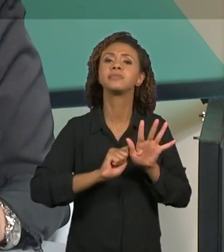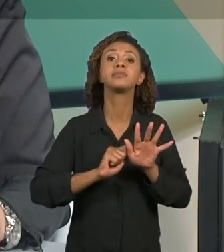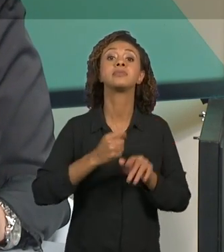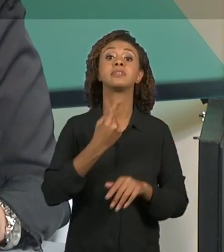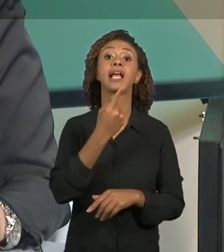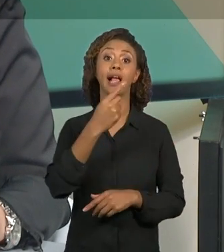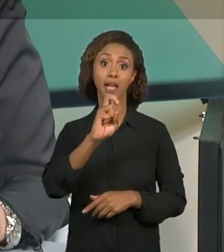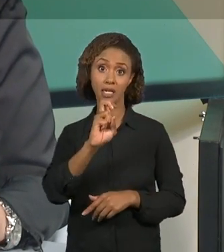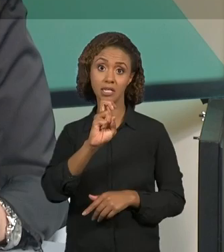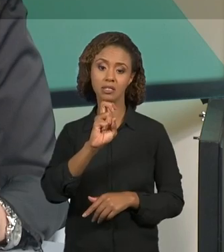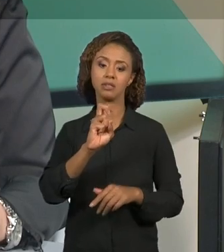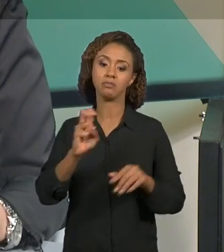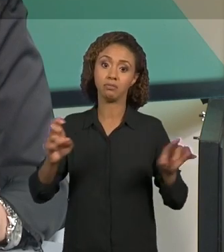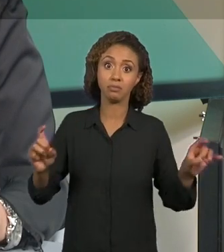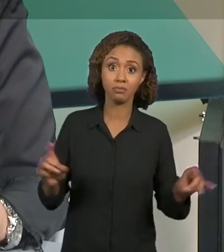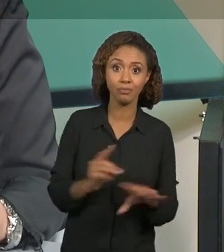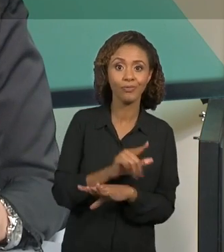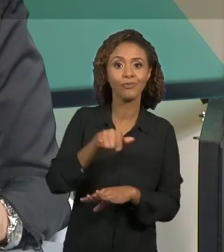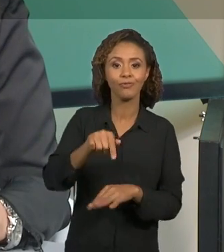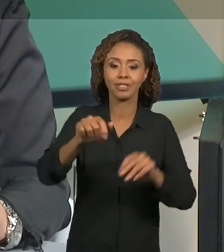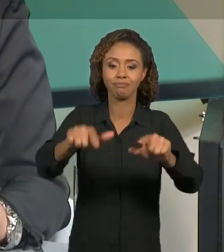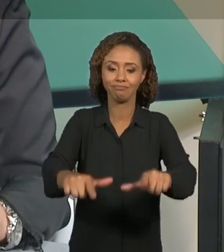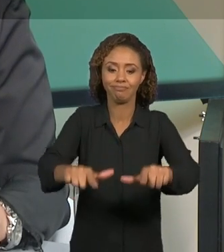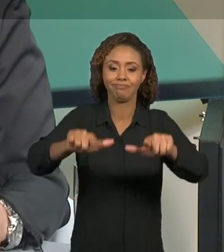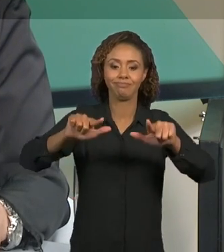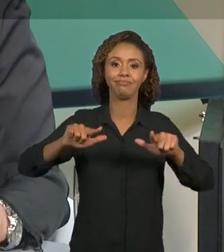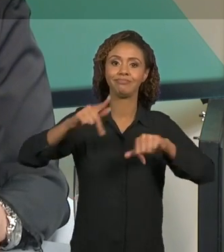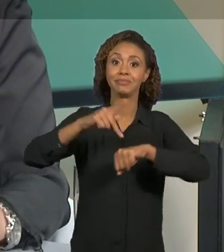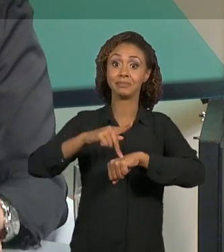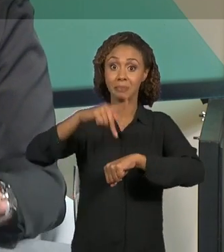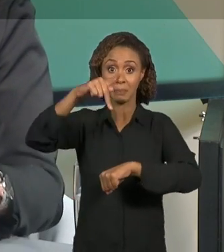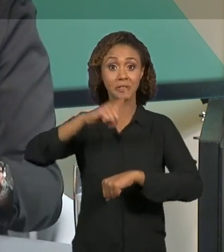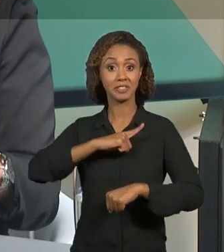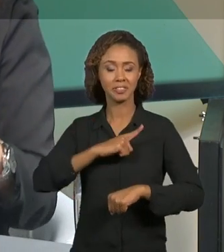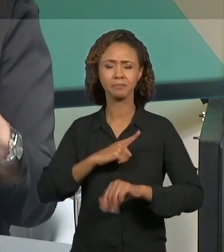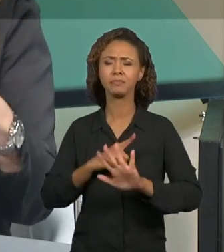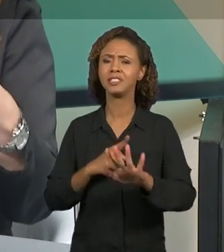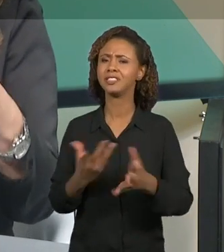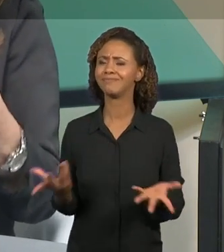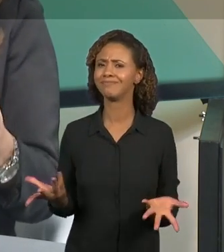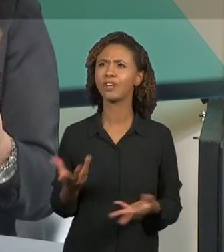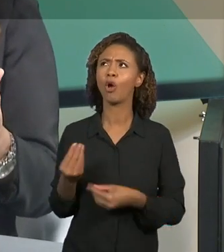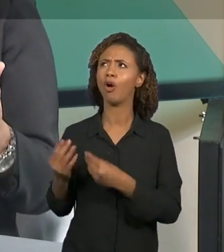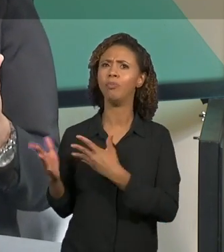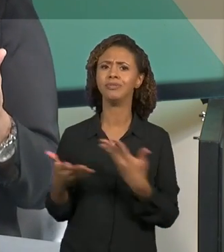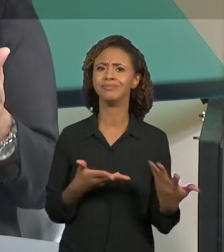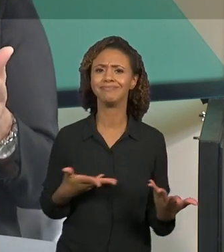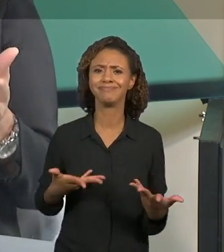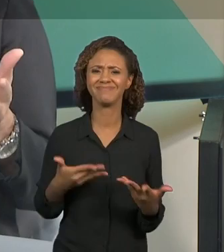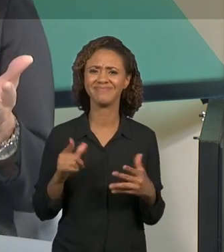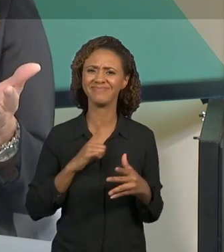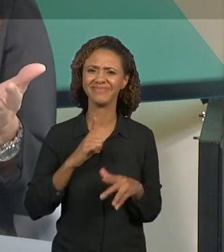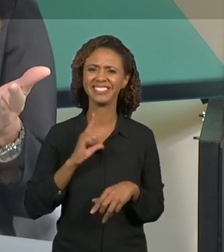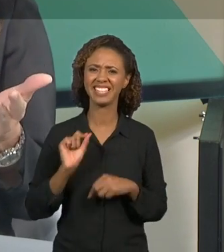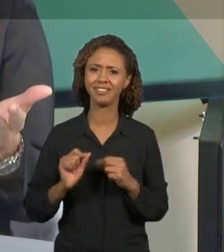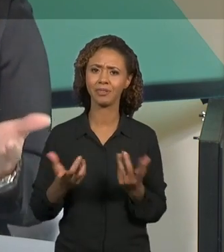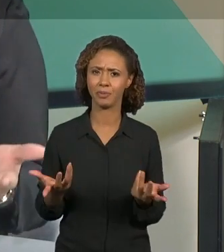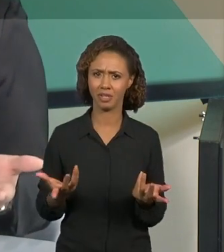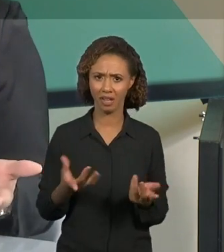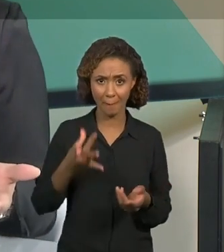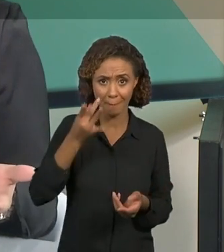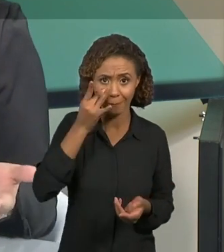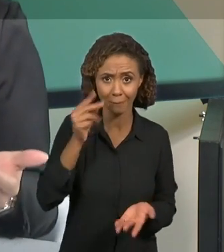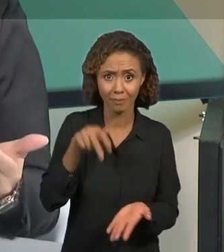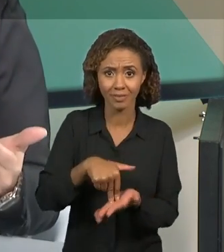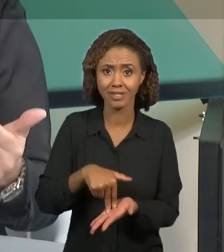você tem a possibilidade de ter uma certificação de pós-graduação mas como é que vai ser tudo isso né porque ele não vai ser